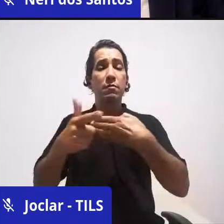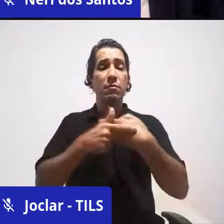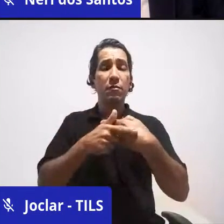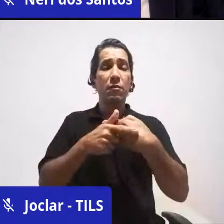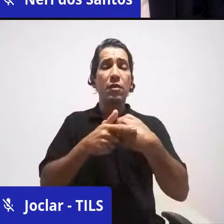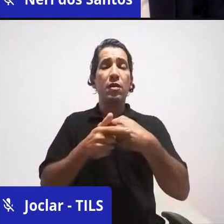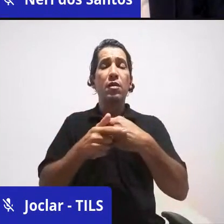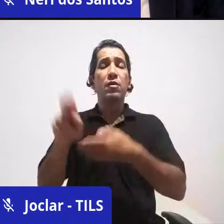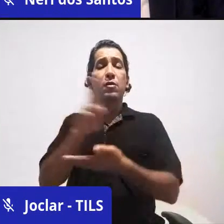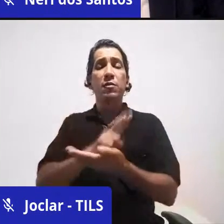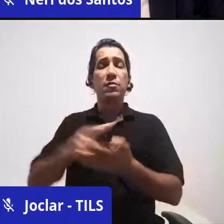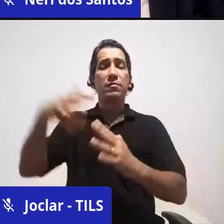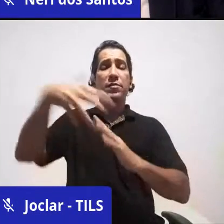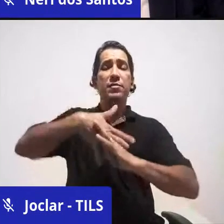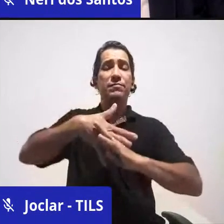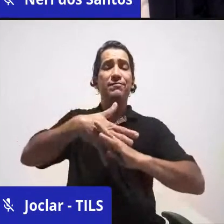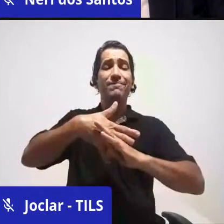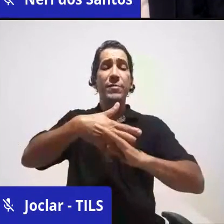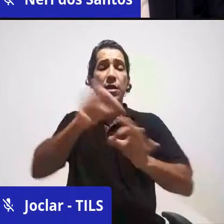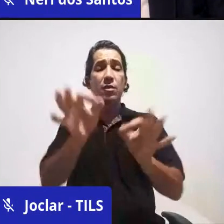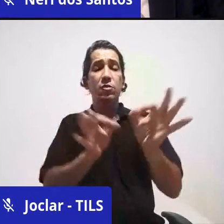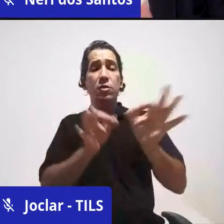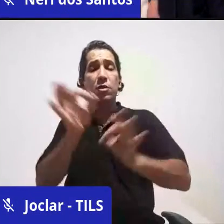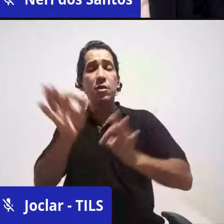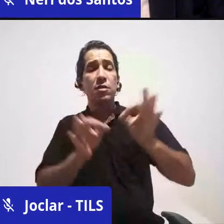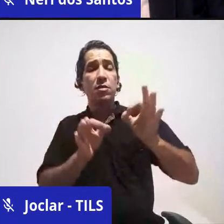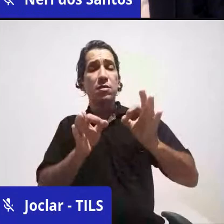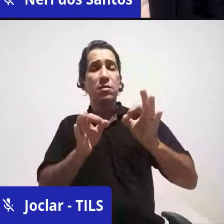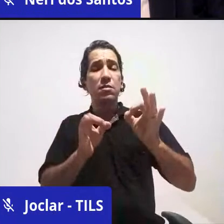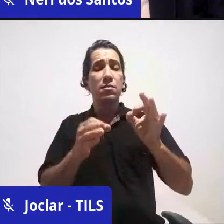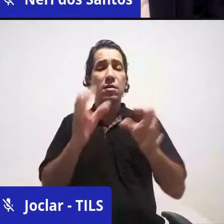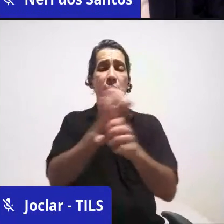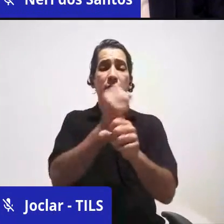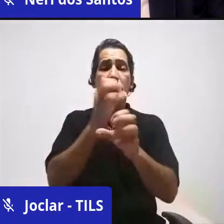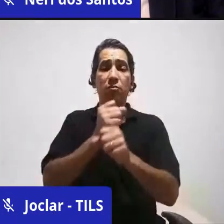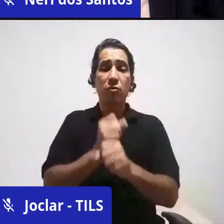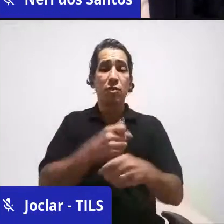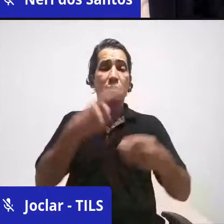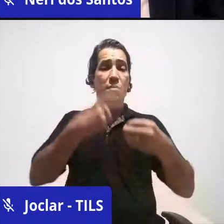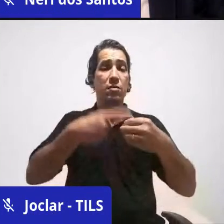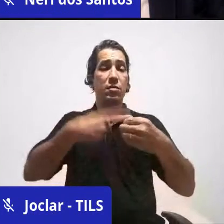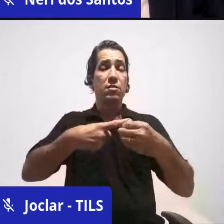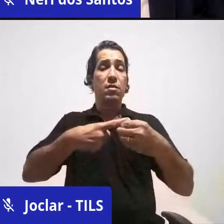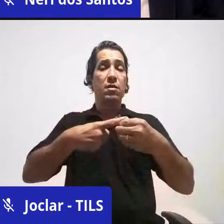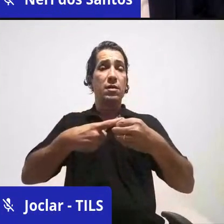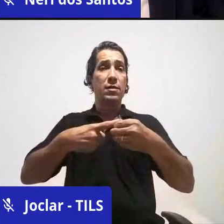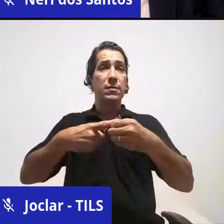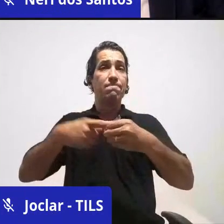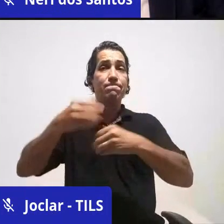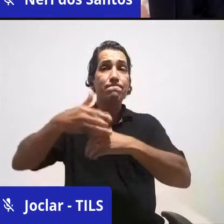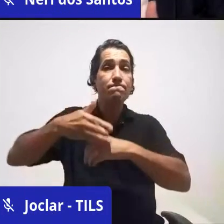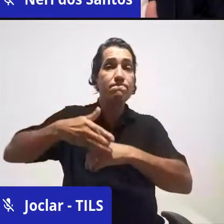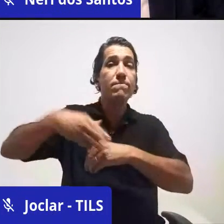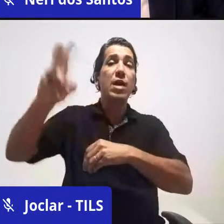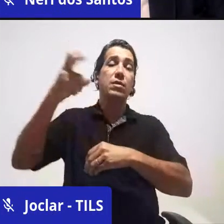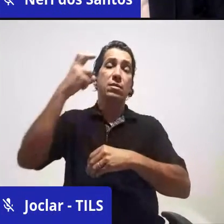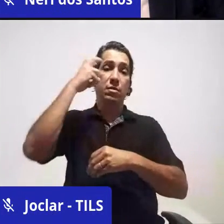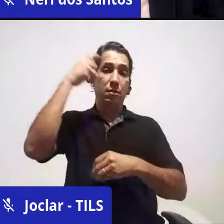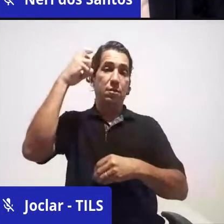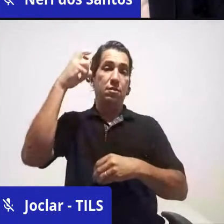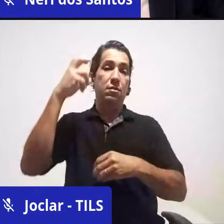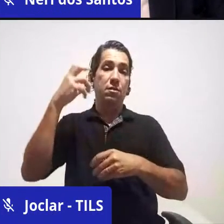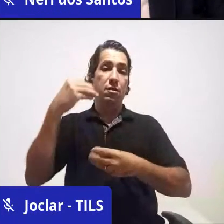mais inteligentes? Acho que esse é um espaço de diálogo nosso também, né, enquanto universidade,